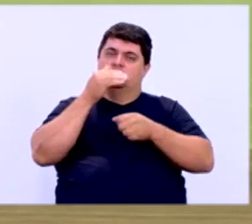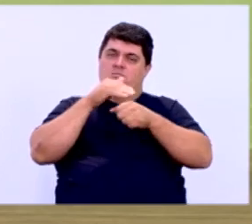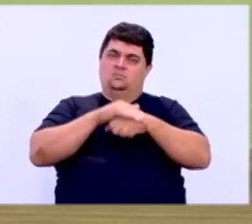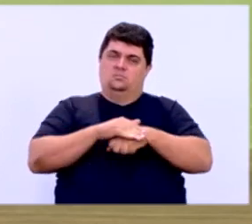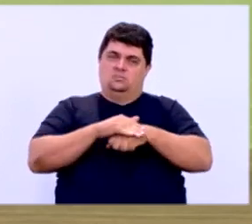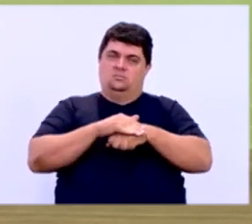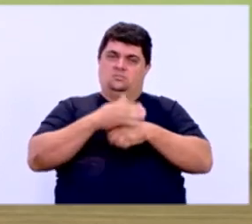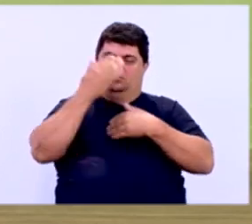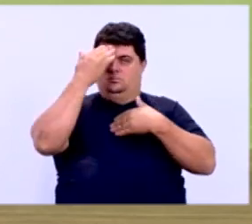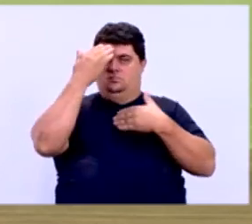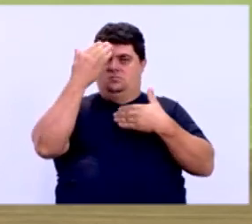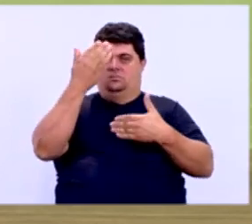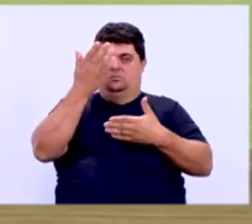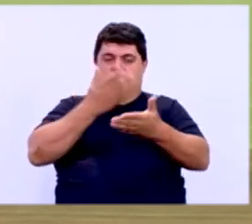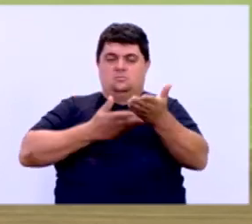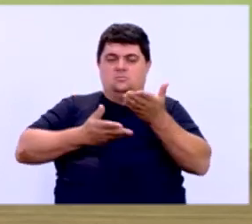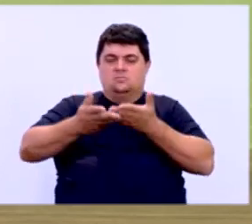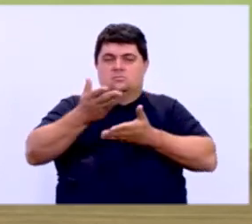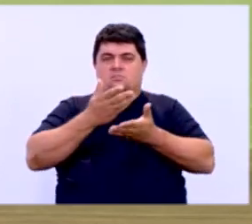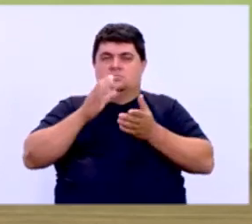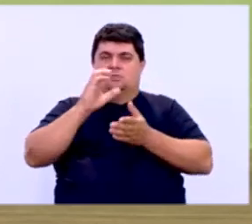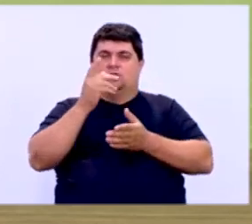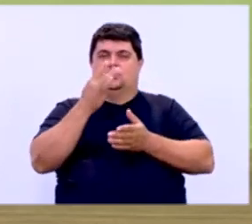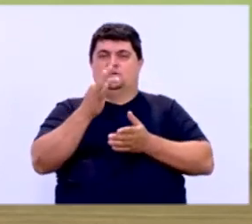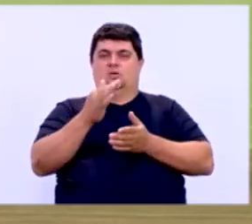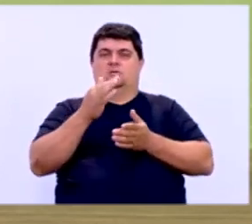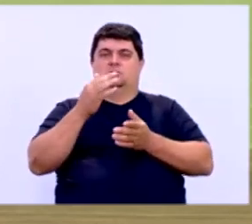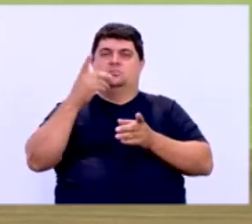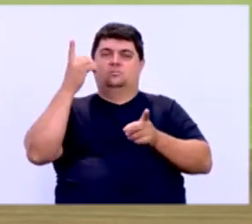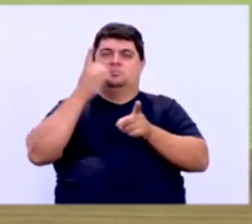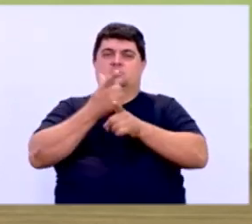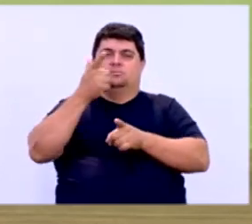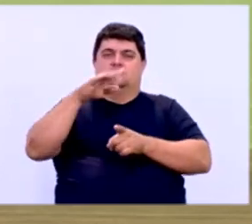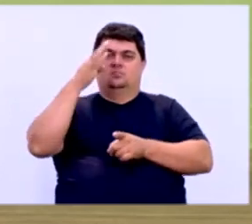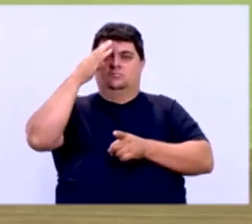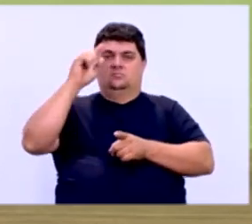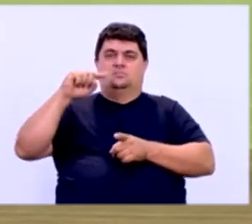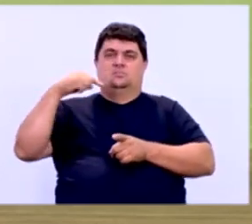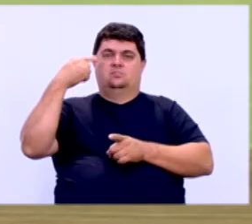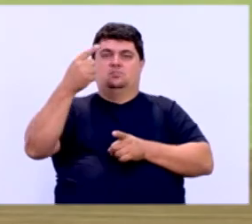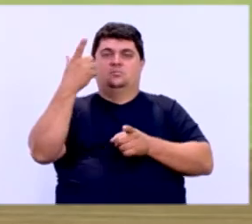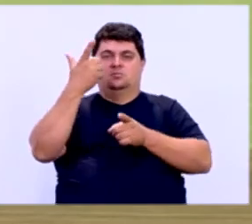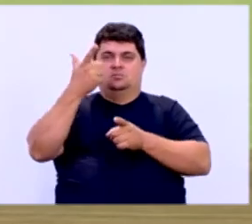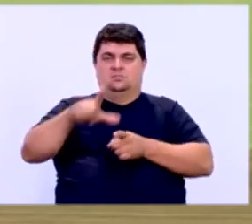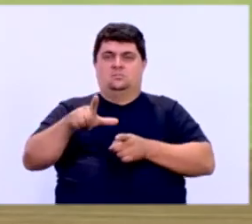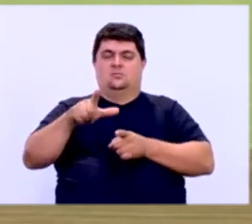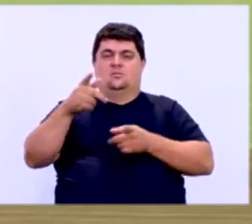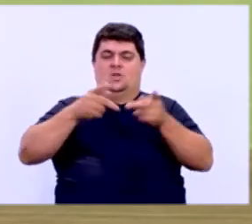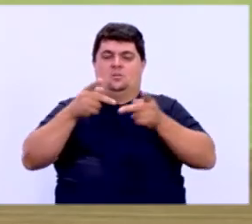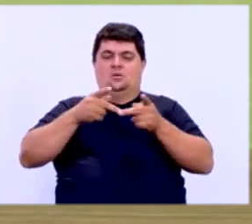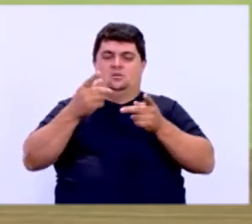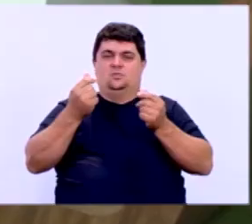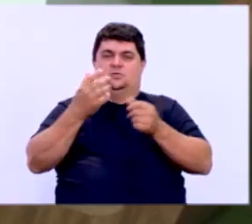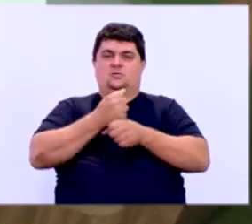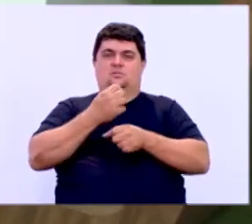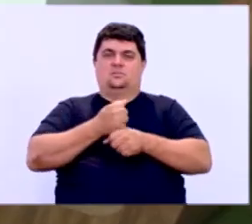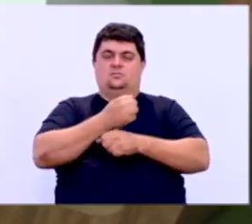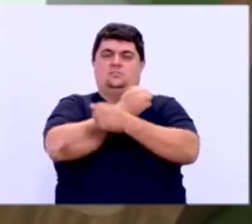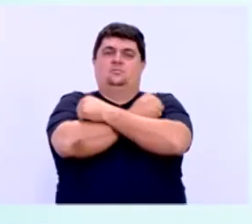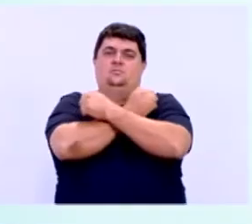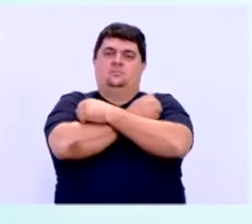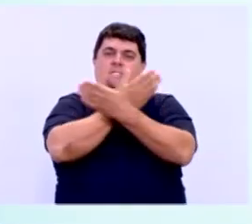Eu agradeço aqui a participação de todos no chat e aqui a gente se veja aqui na próxima aula para mais uma aula de planejamento financeiro.